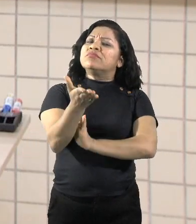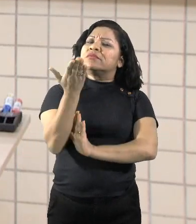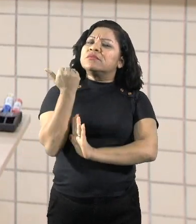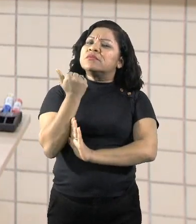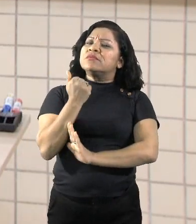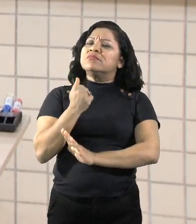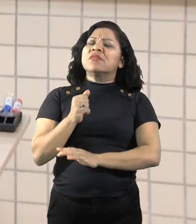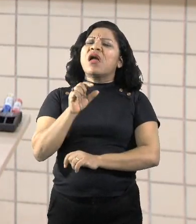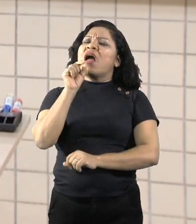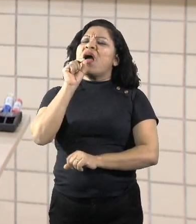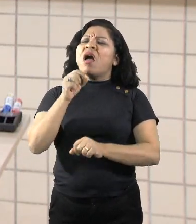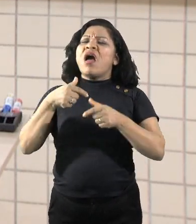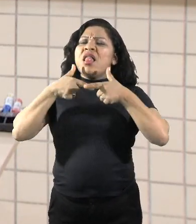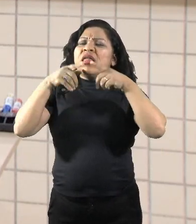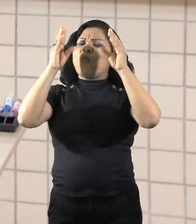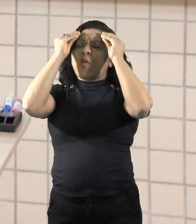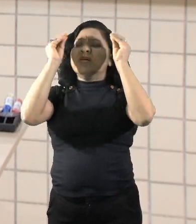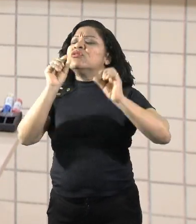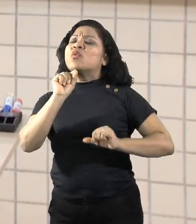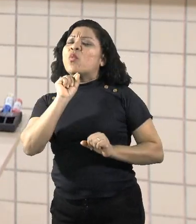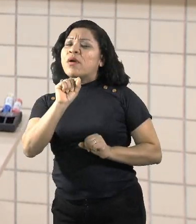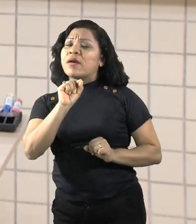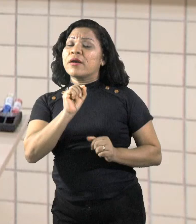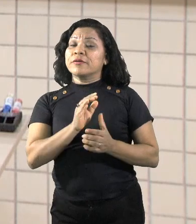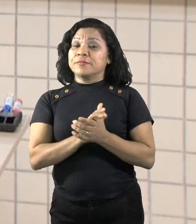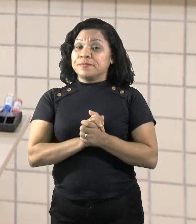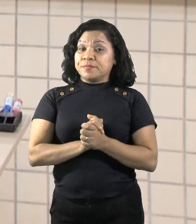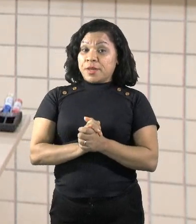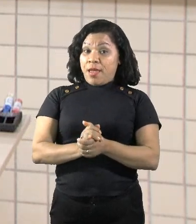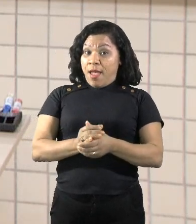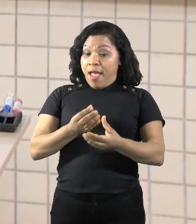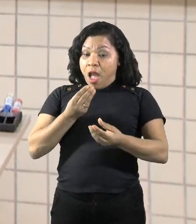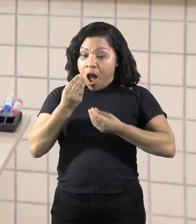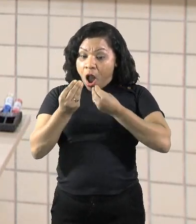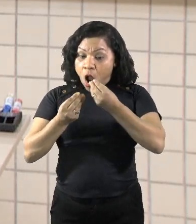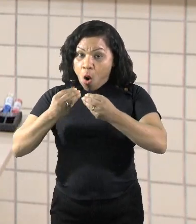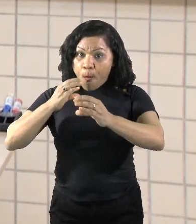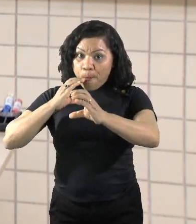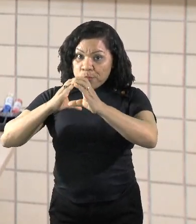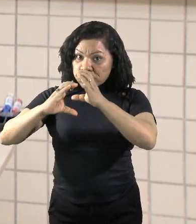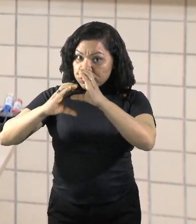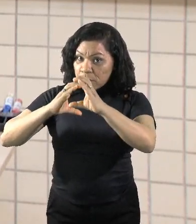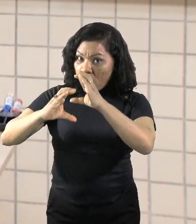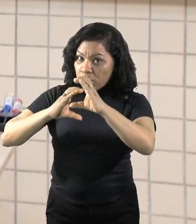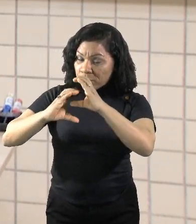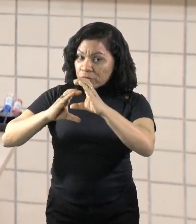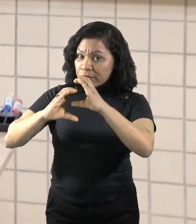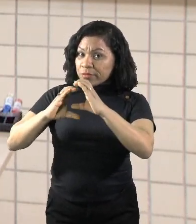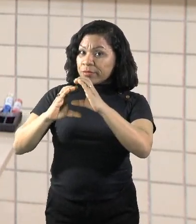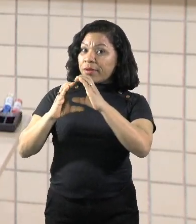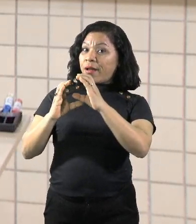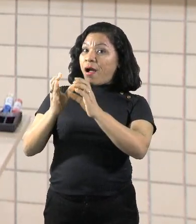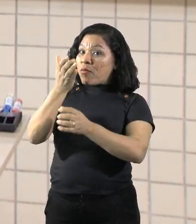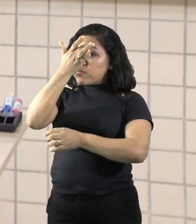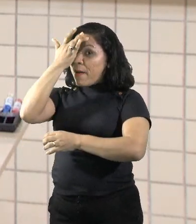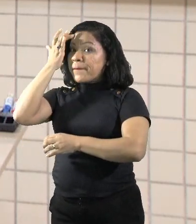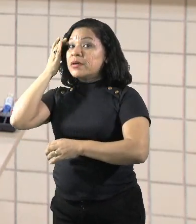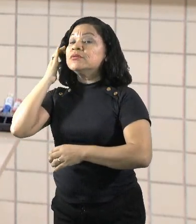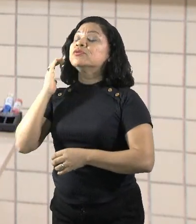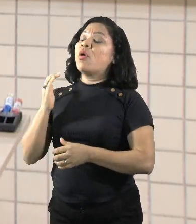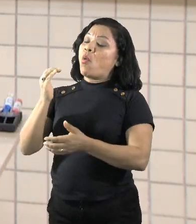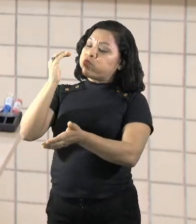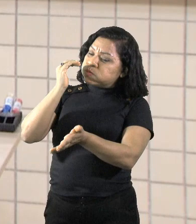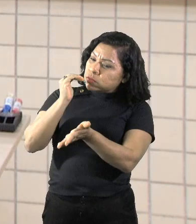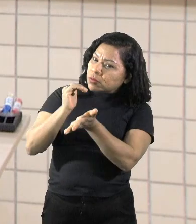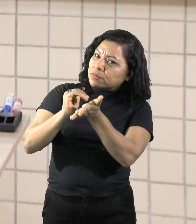linguagem? Linguagem é o ato de se comunicar com alguém, ou seja, a transmissão da mensagem. É